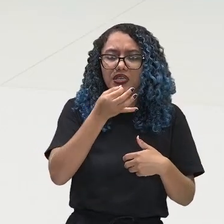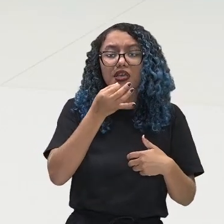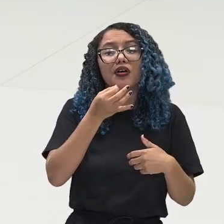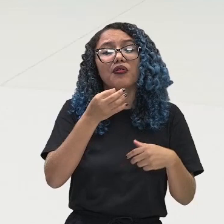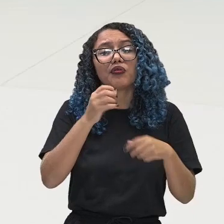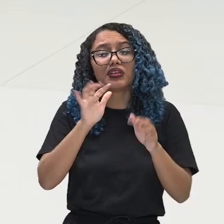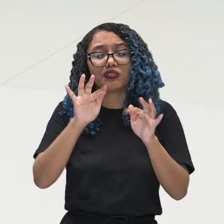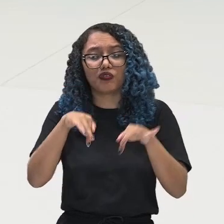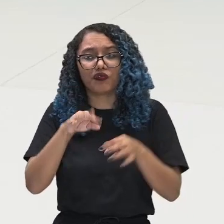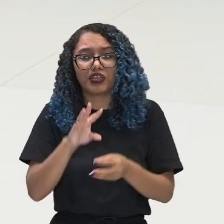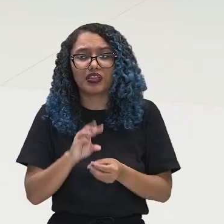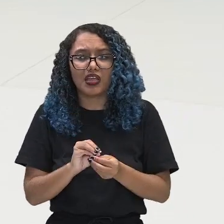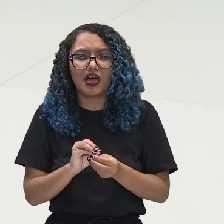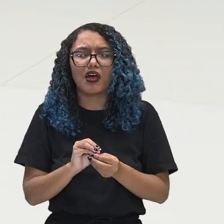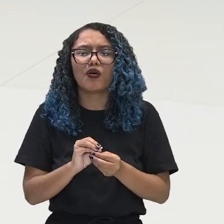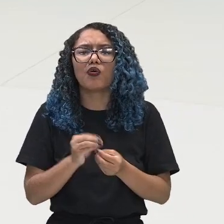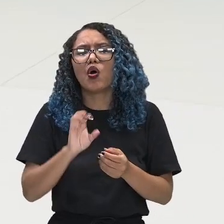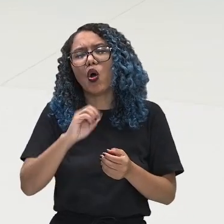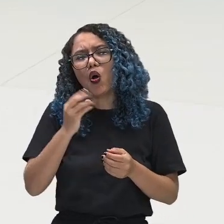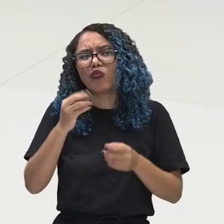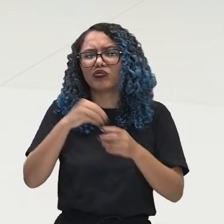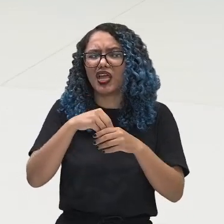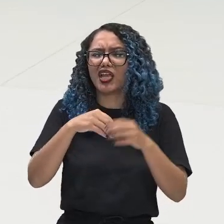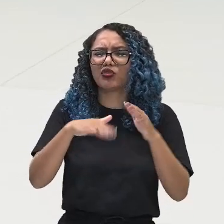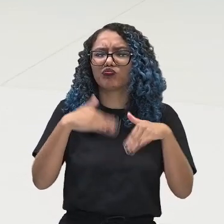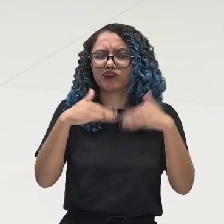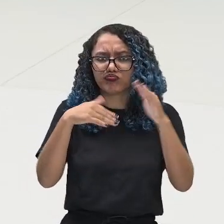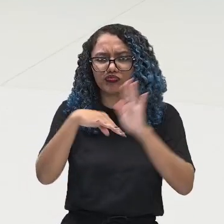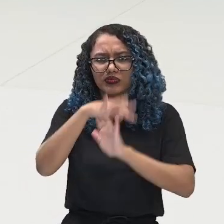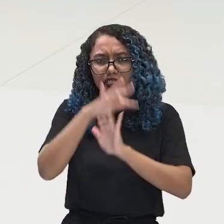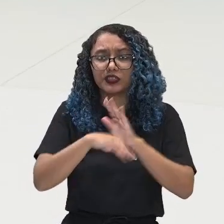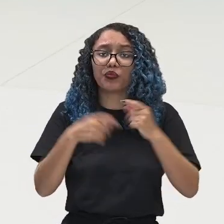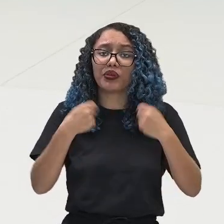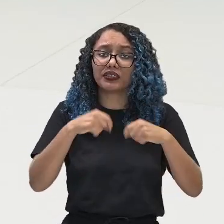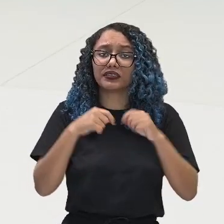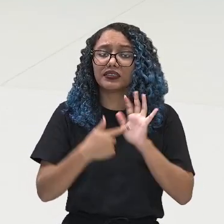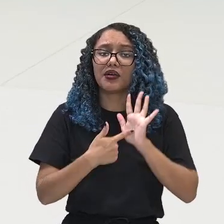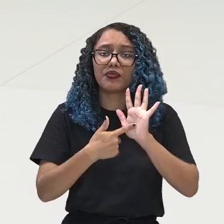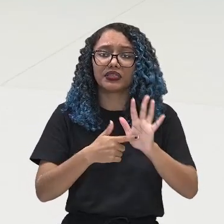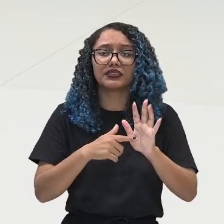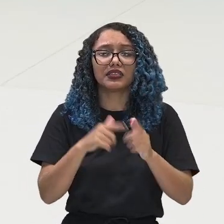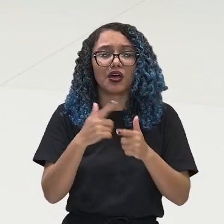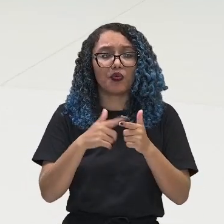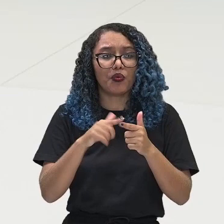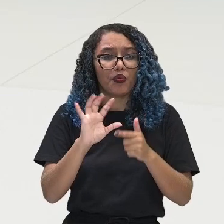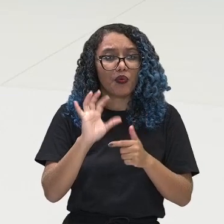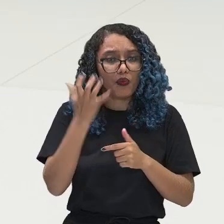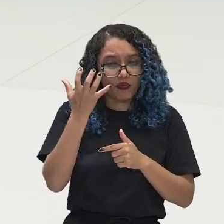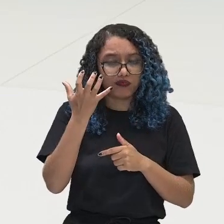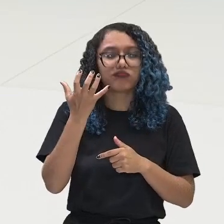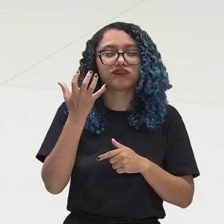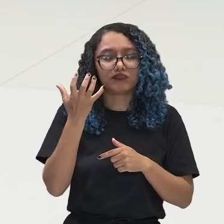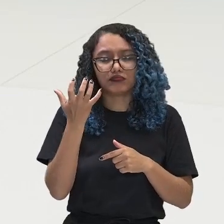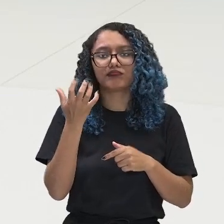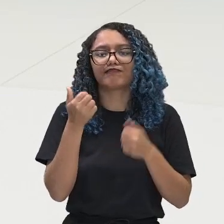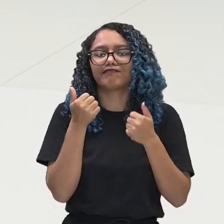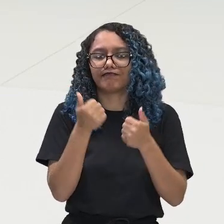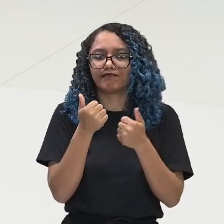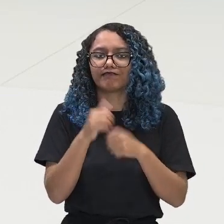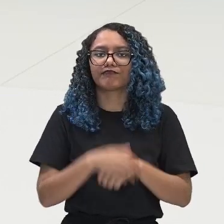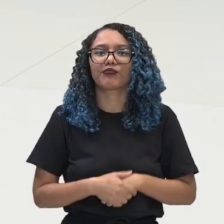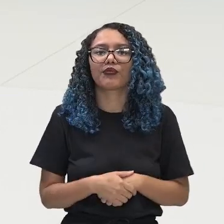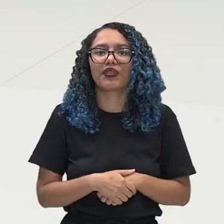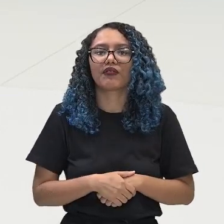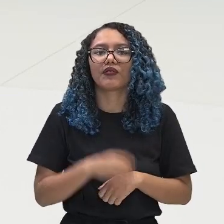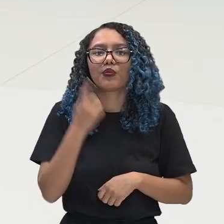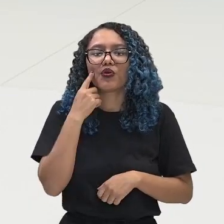no final, ou no decorrer do texto, você precisa apresentar uma solução para o problema. Beleza? Acompanhe aí